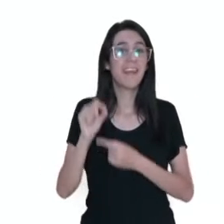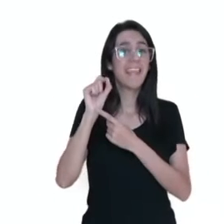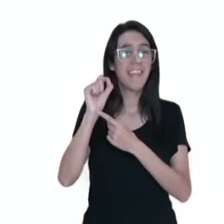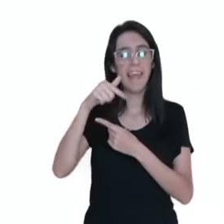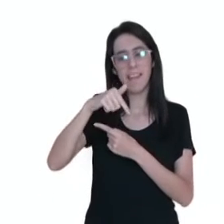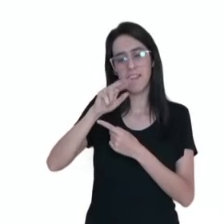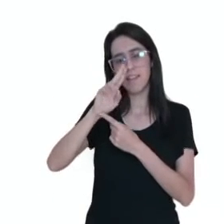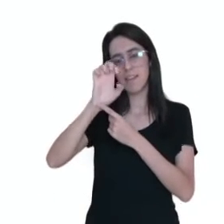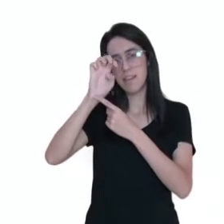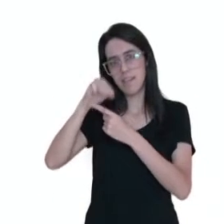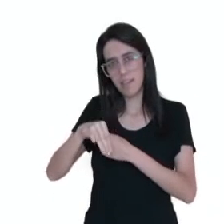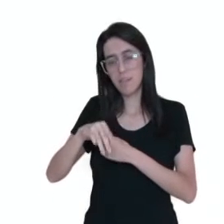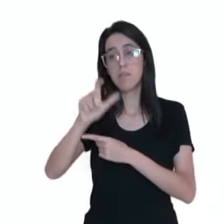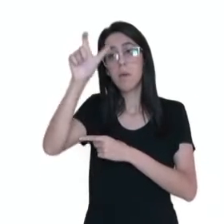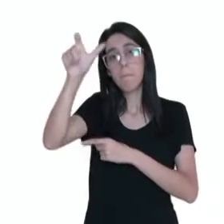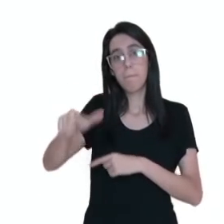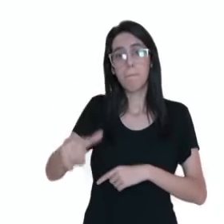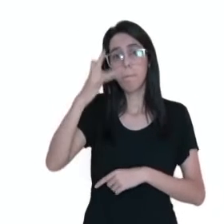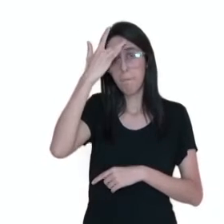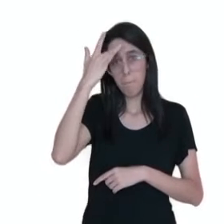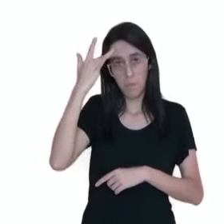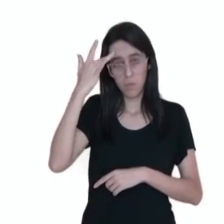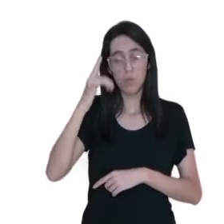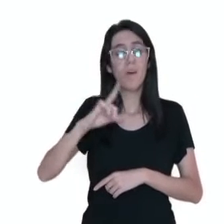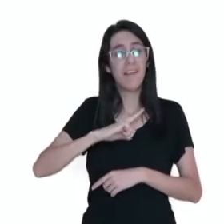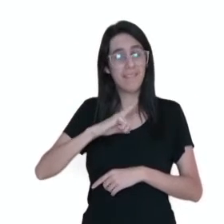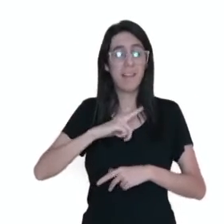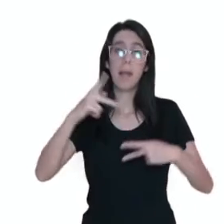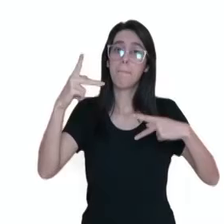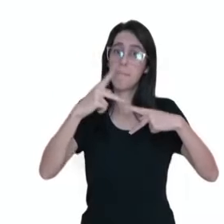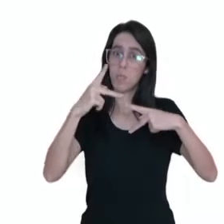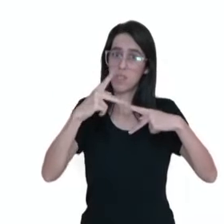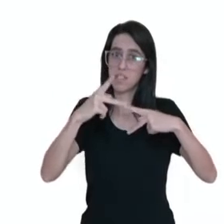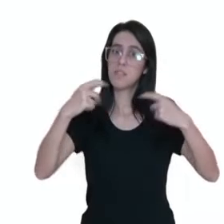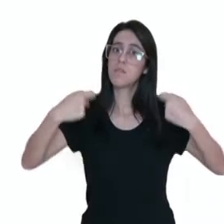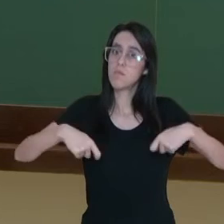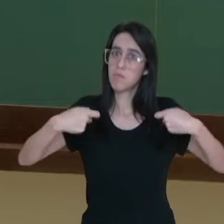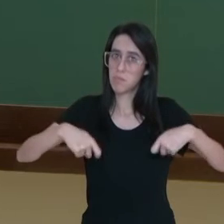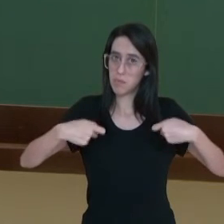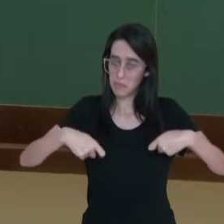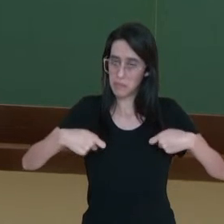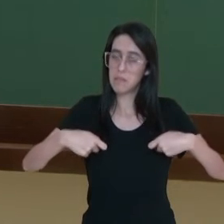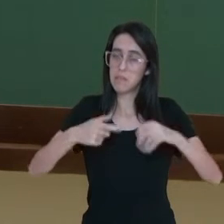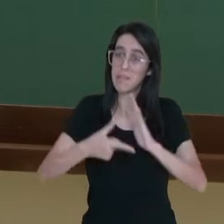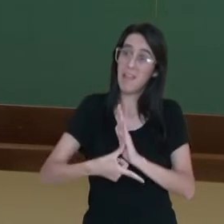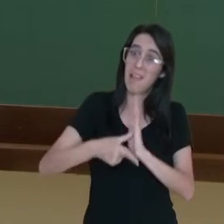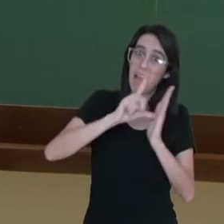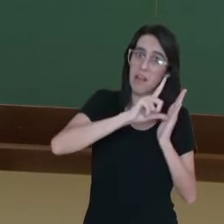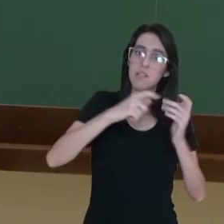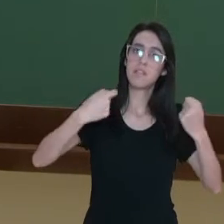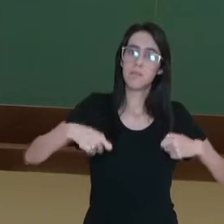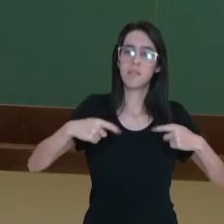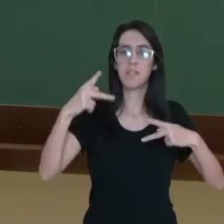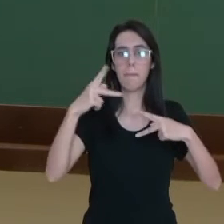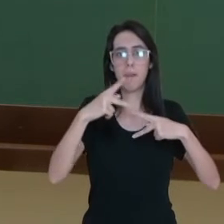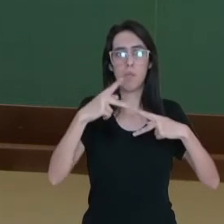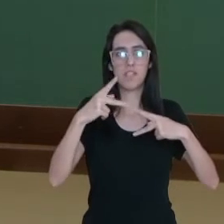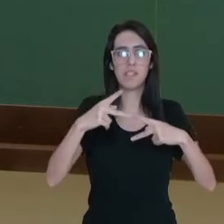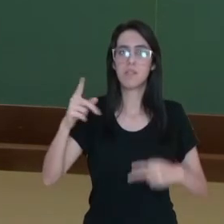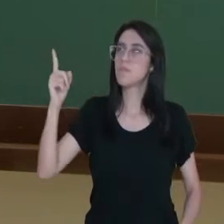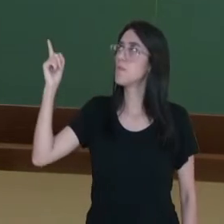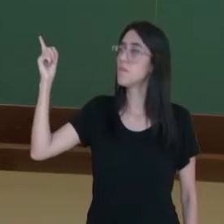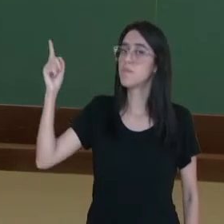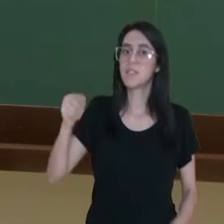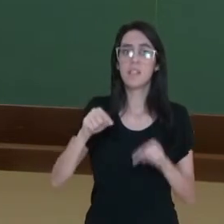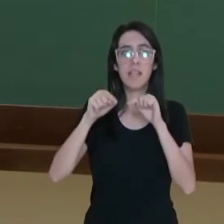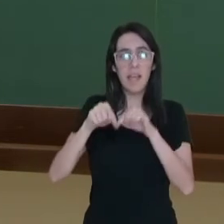a pessoa sempre é precedido de preposição, ou seja, precedido. Antes dele sempre vem uma preposição. Este